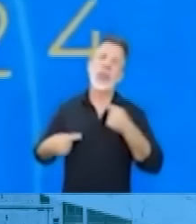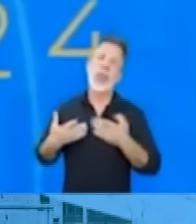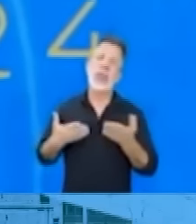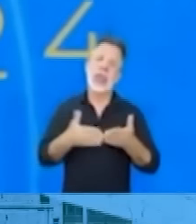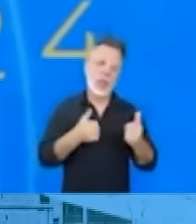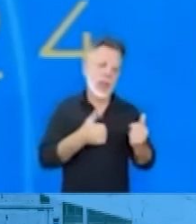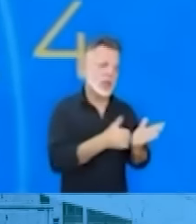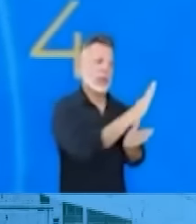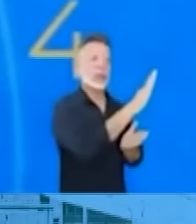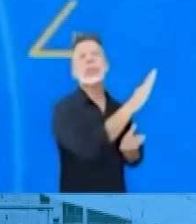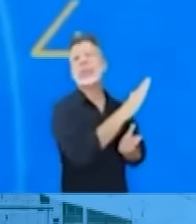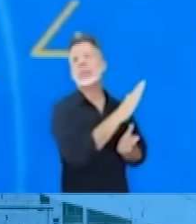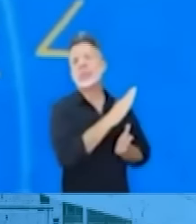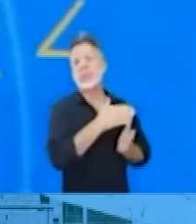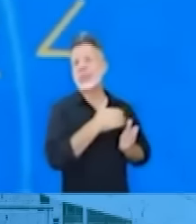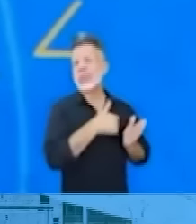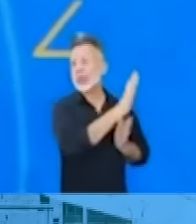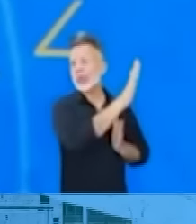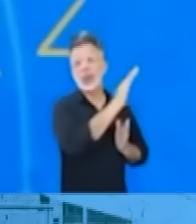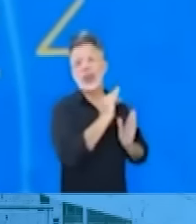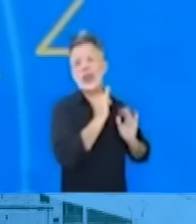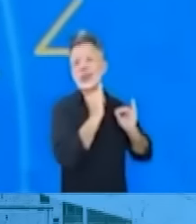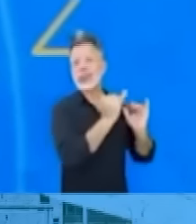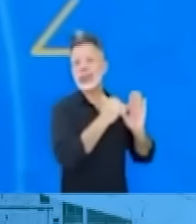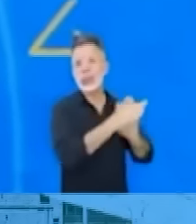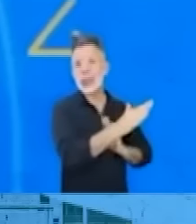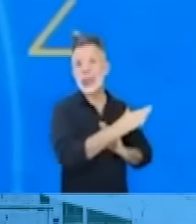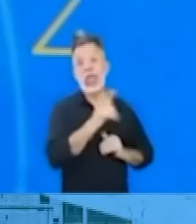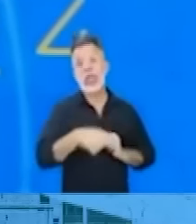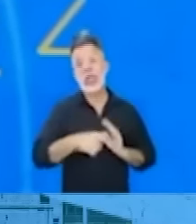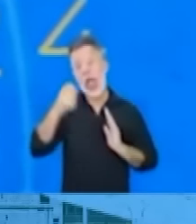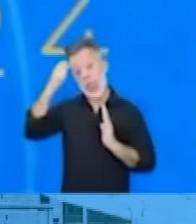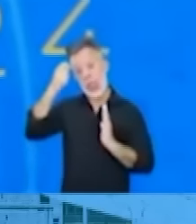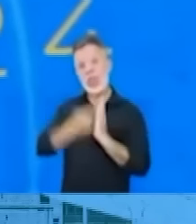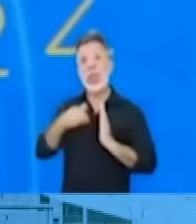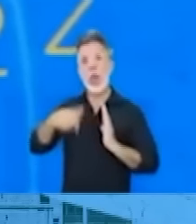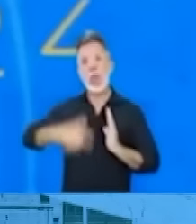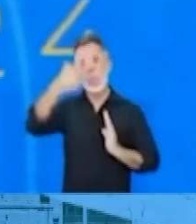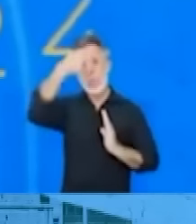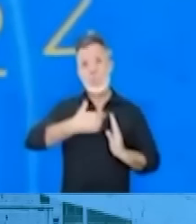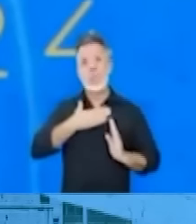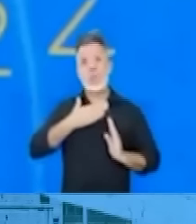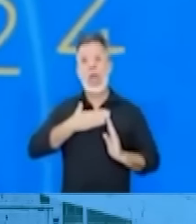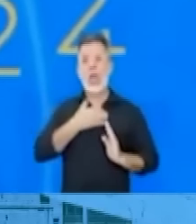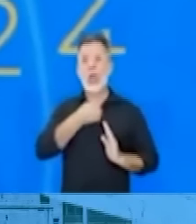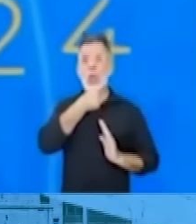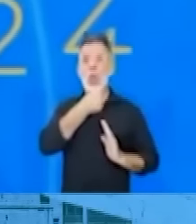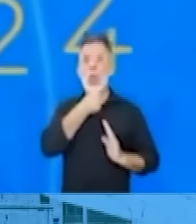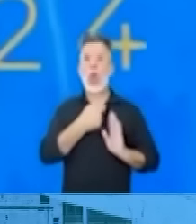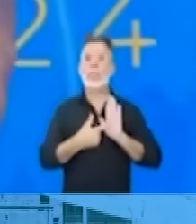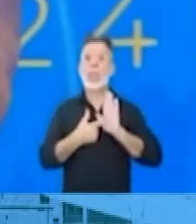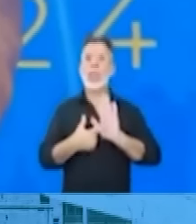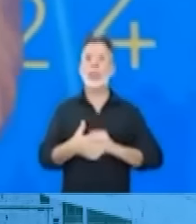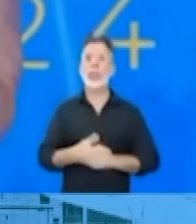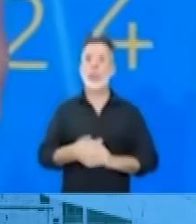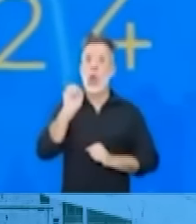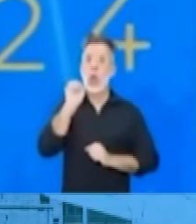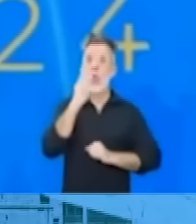excluído por decisão do apresentador. Ok? Tá certo. Que foram 3 advertências.